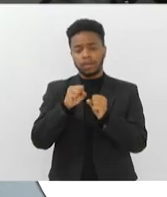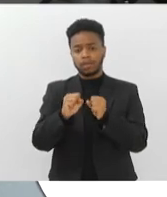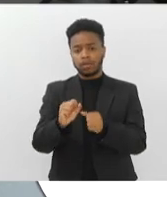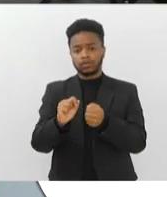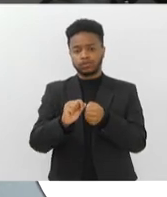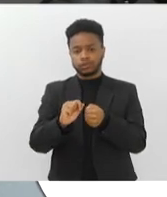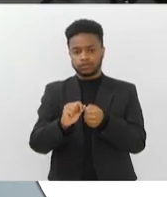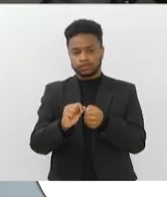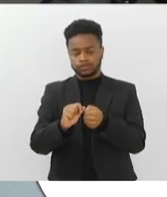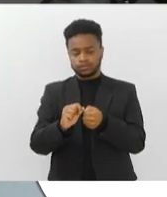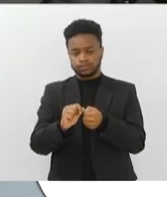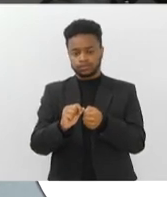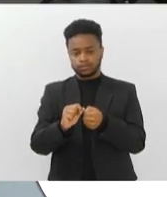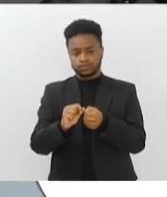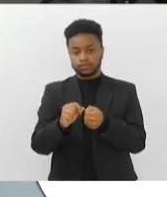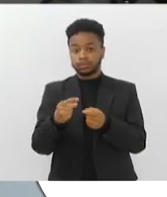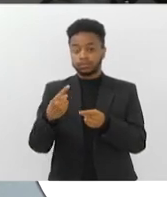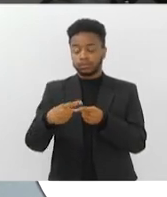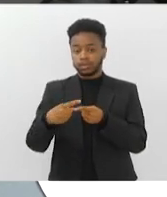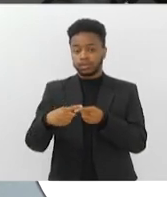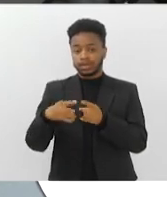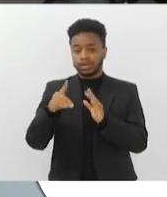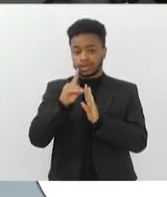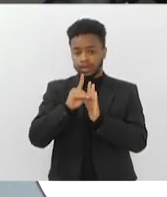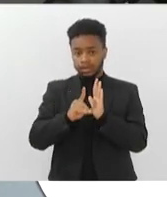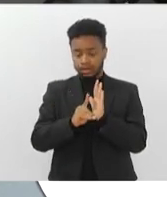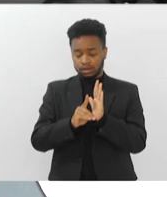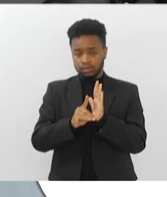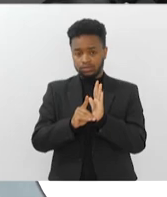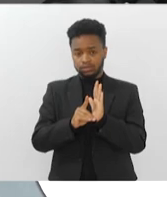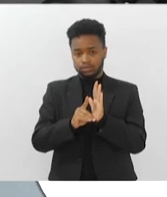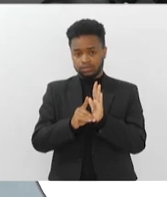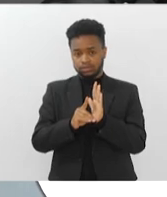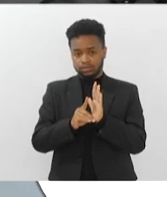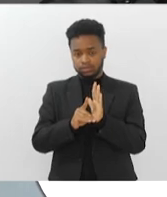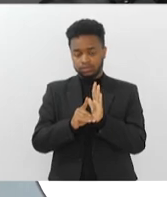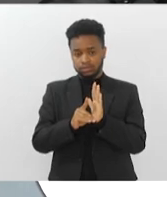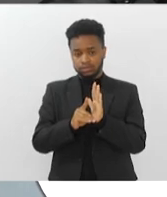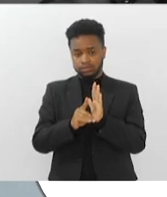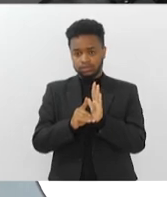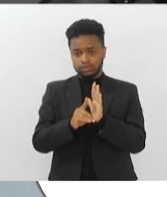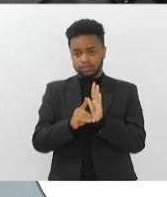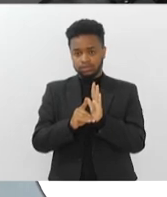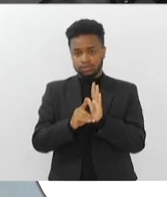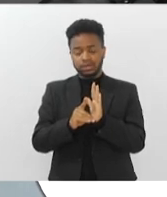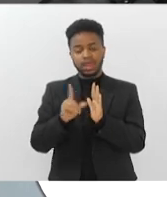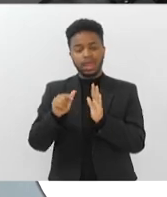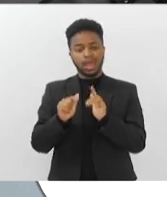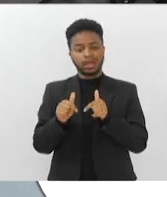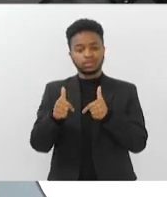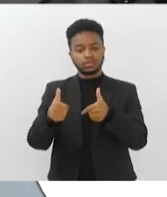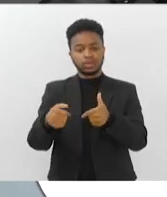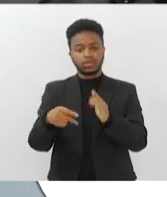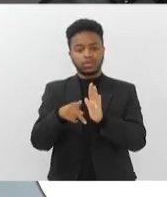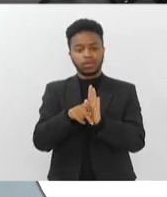isso? Porque decreto, em tese, é ato